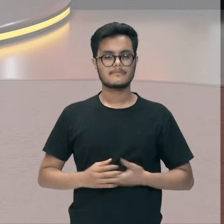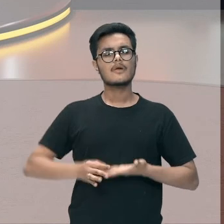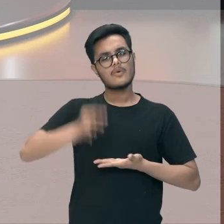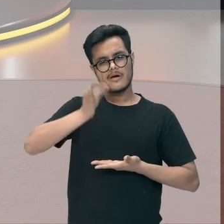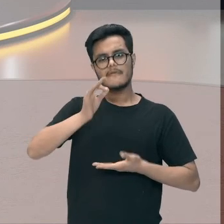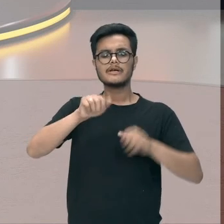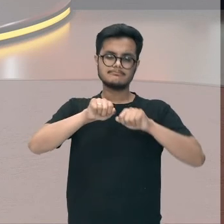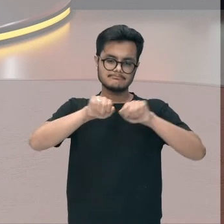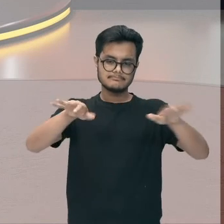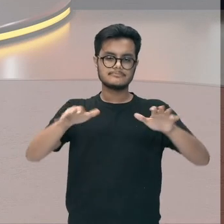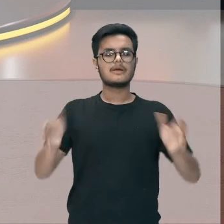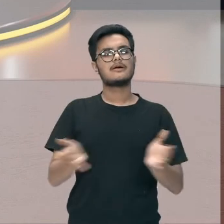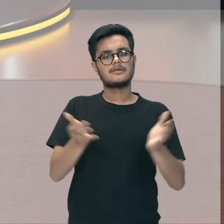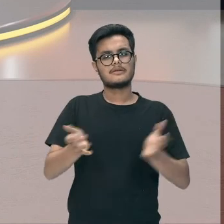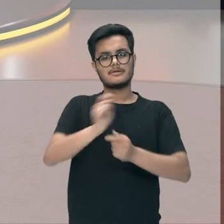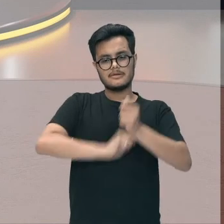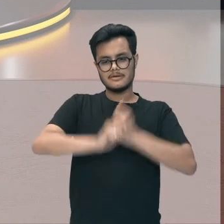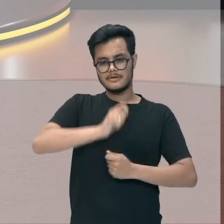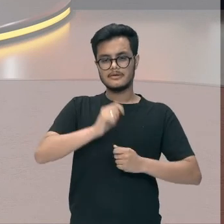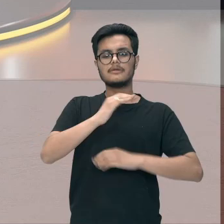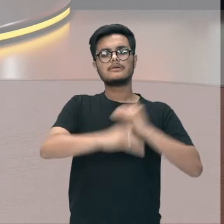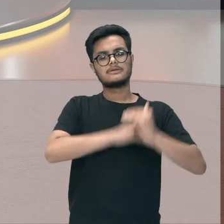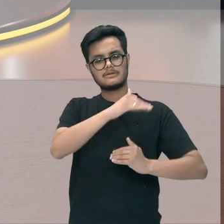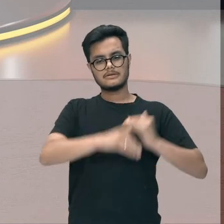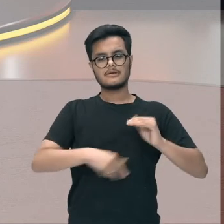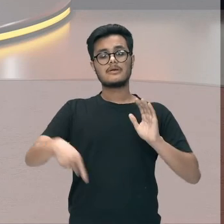vai ajudar a desenvolver a